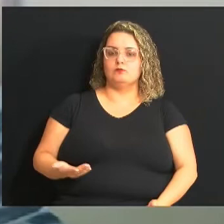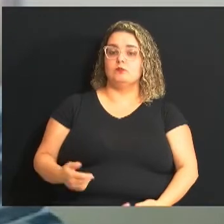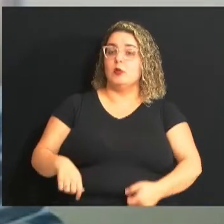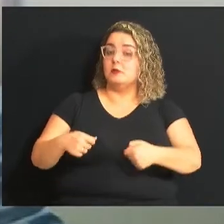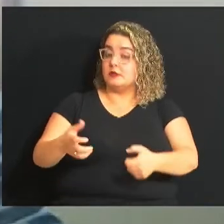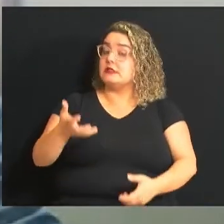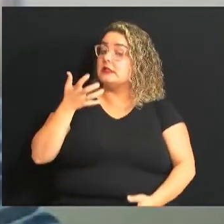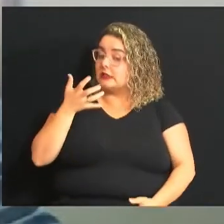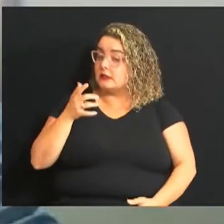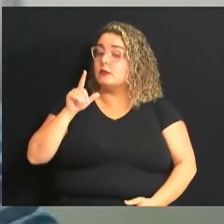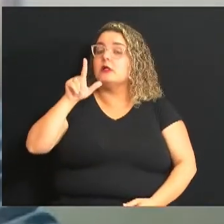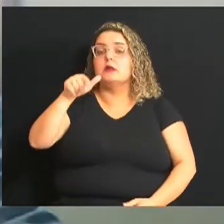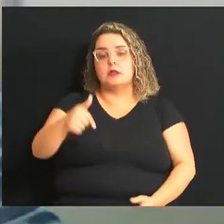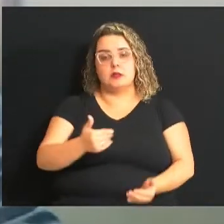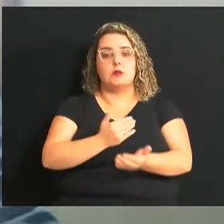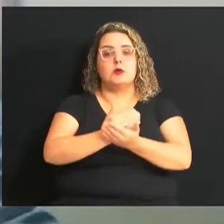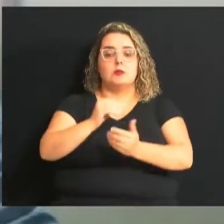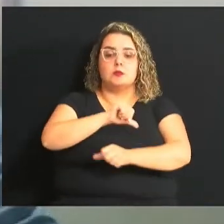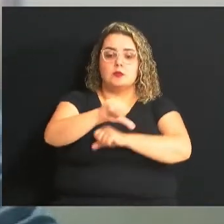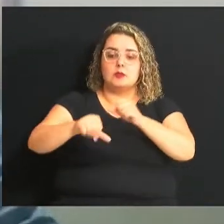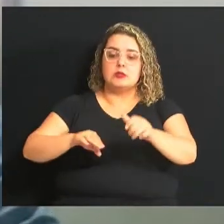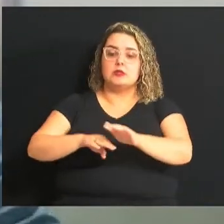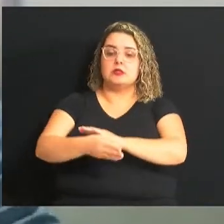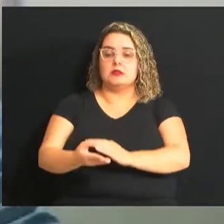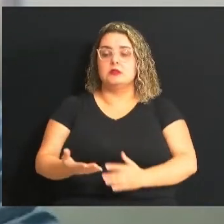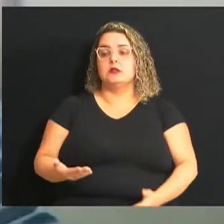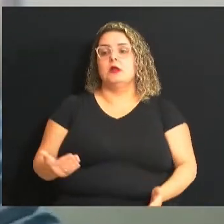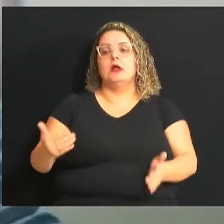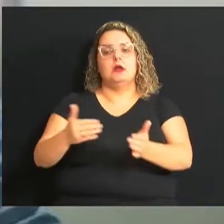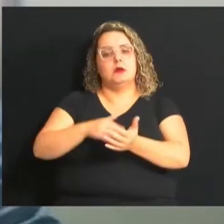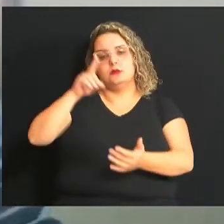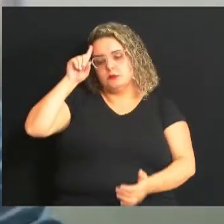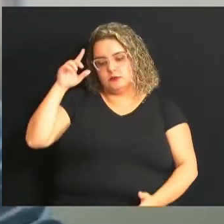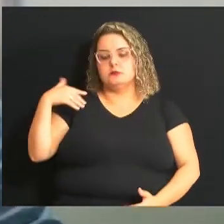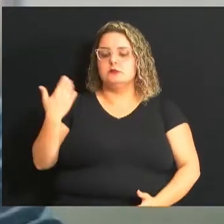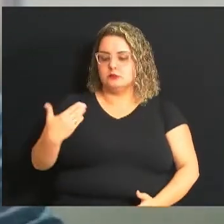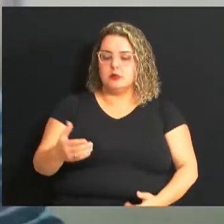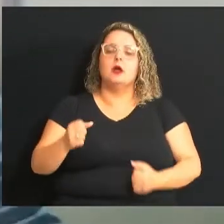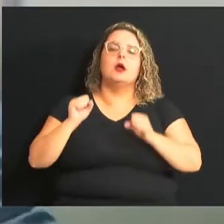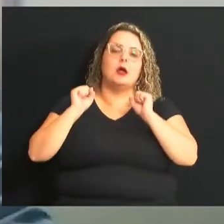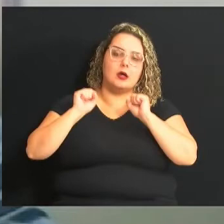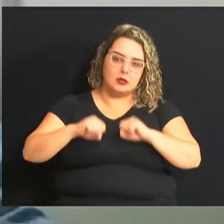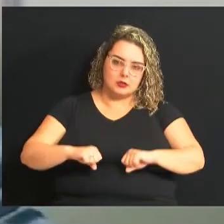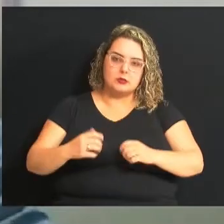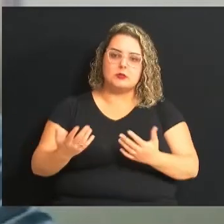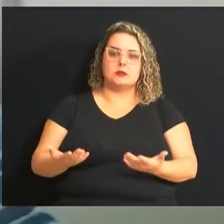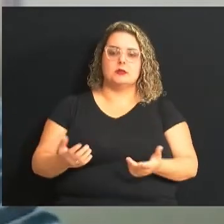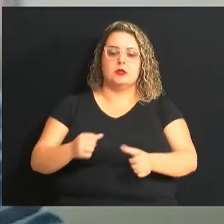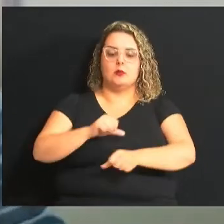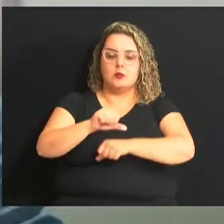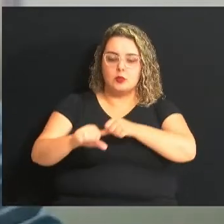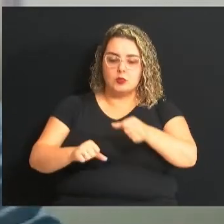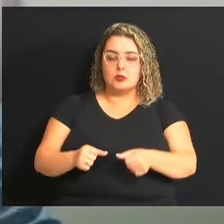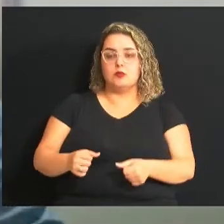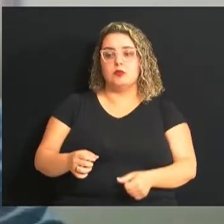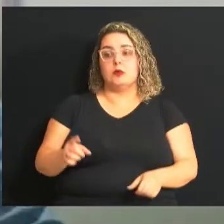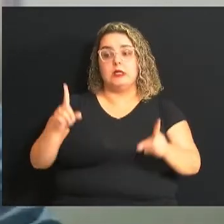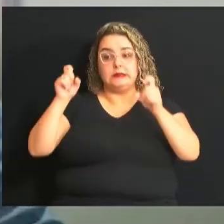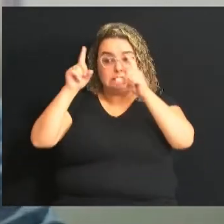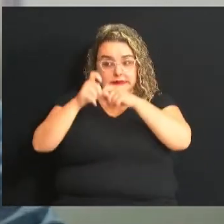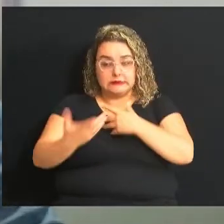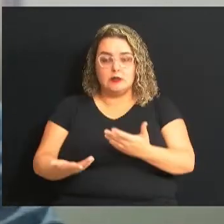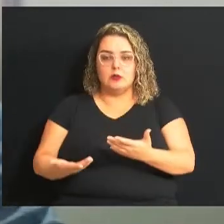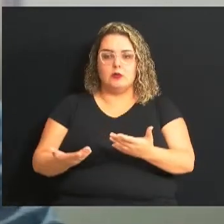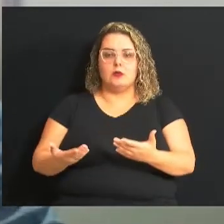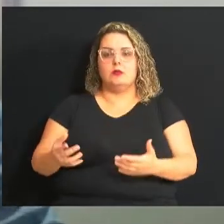depois você começar a sua mudança de hábito, até virar uma rotina, e aí sim você conseguir transformar aquilo que era muito difícil como parte da sua